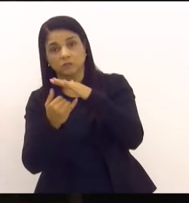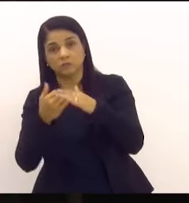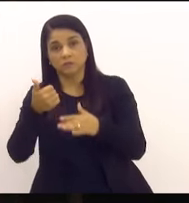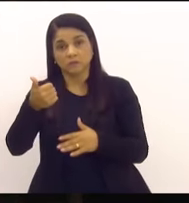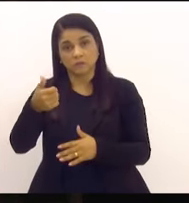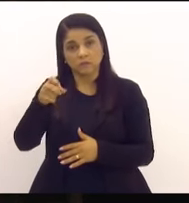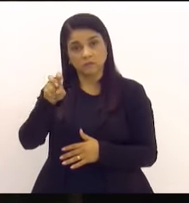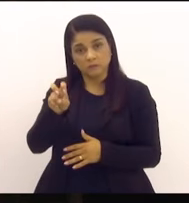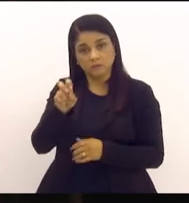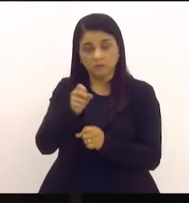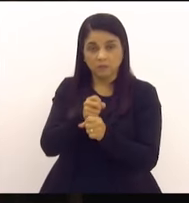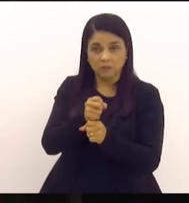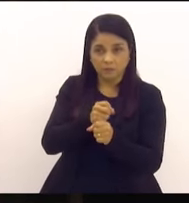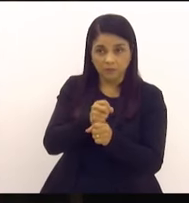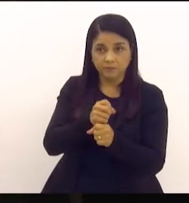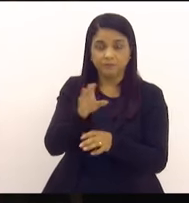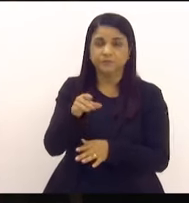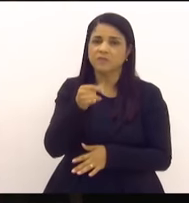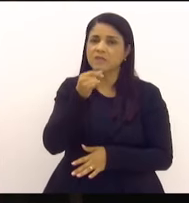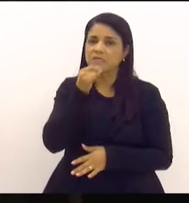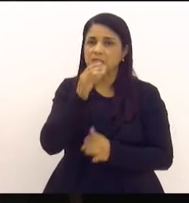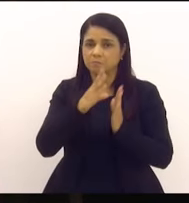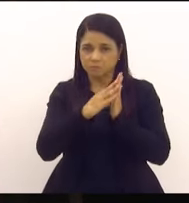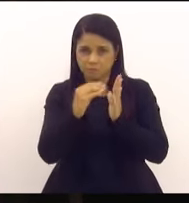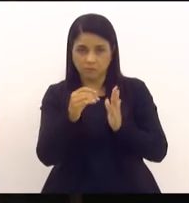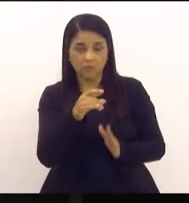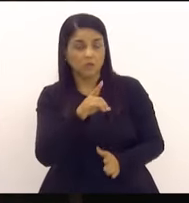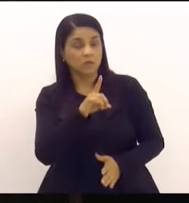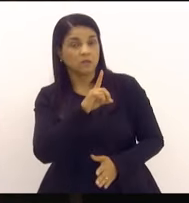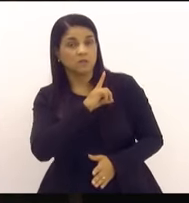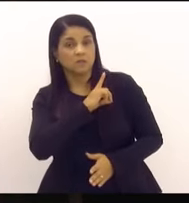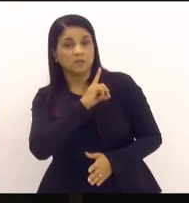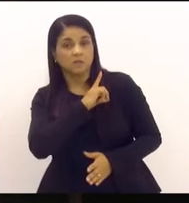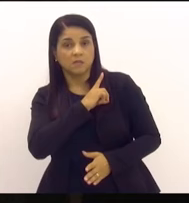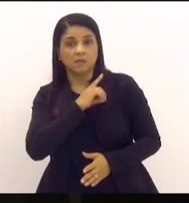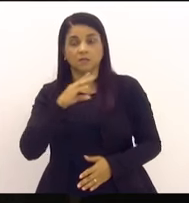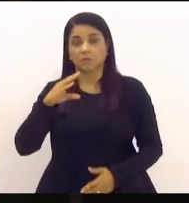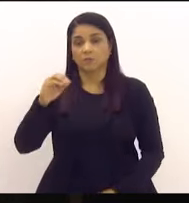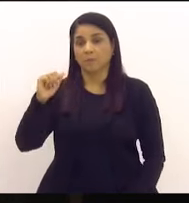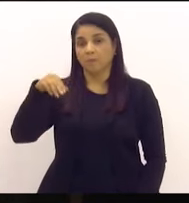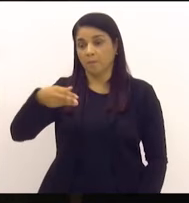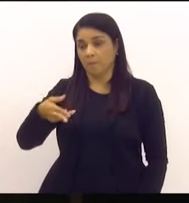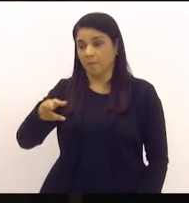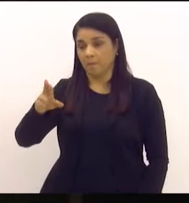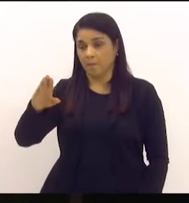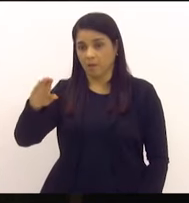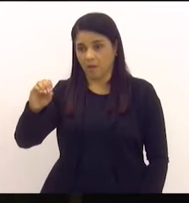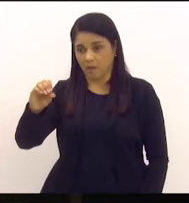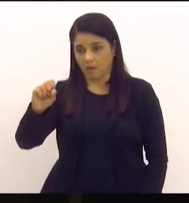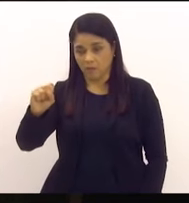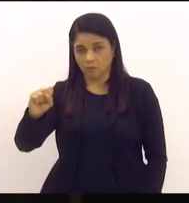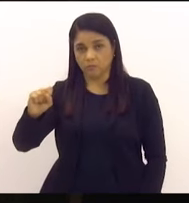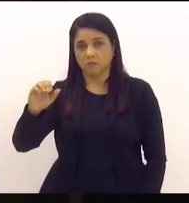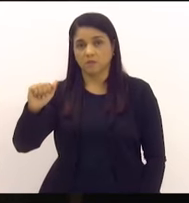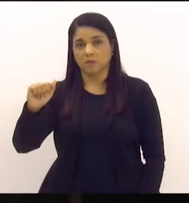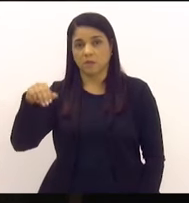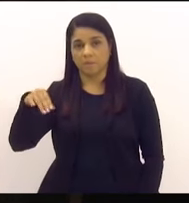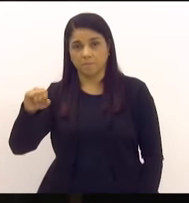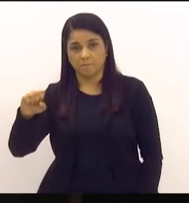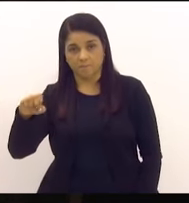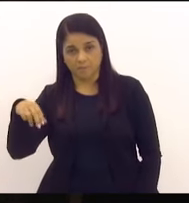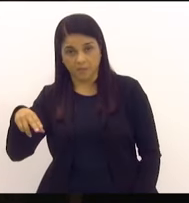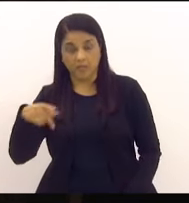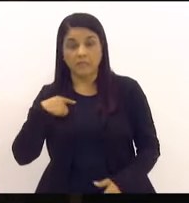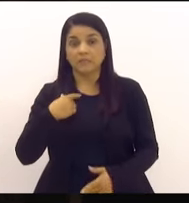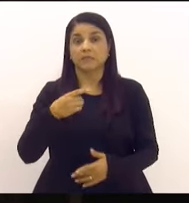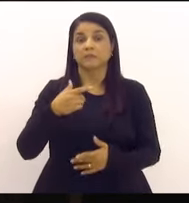Pegando o exemplo do delegado Marcos Amin, ele tem 12 anos como inspetor